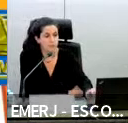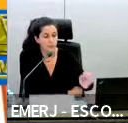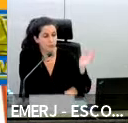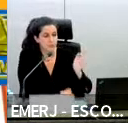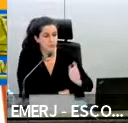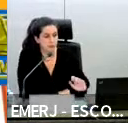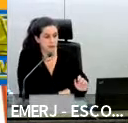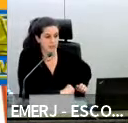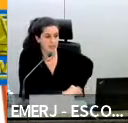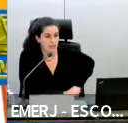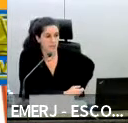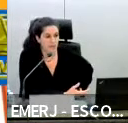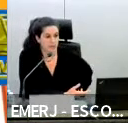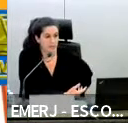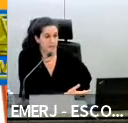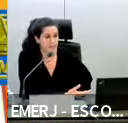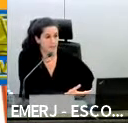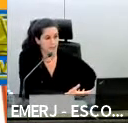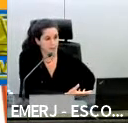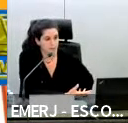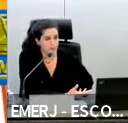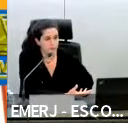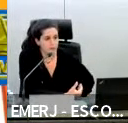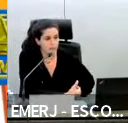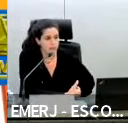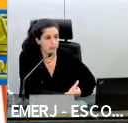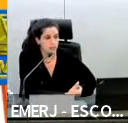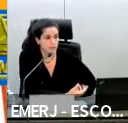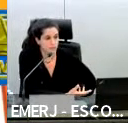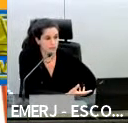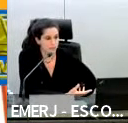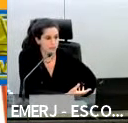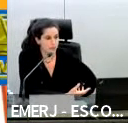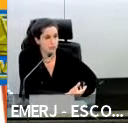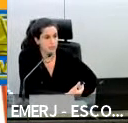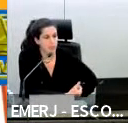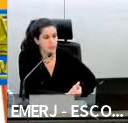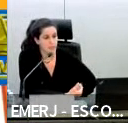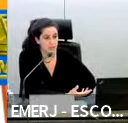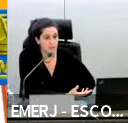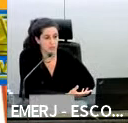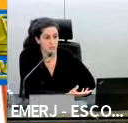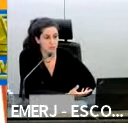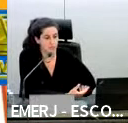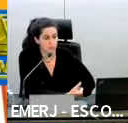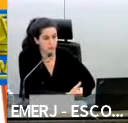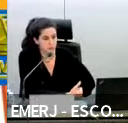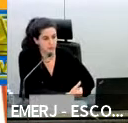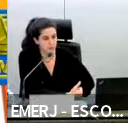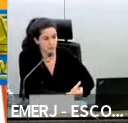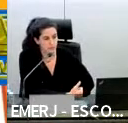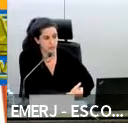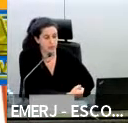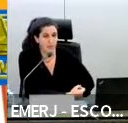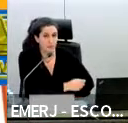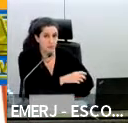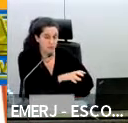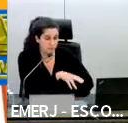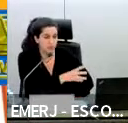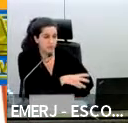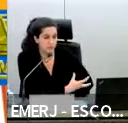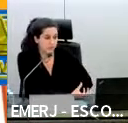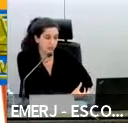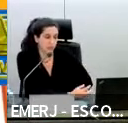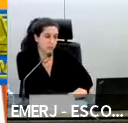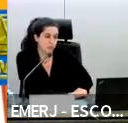O objetivo principal era analisar o impacto da pandemia no incremento da violência, no acesso à justiça e na execução de políticas judiciárias de enfrentamento. E